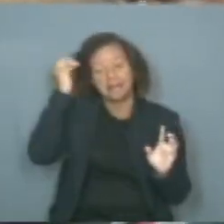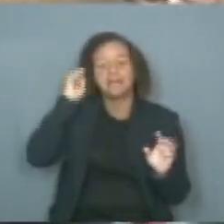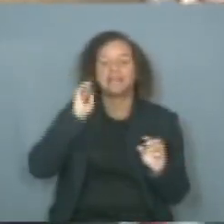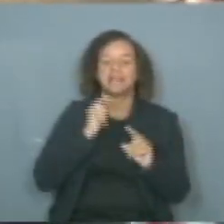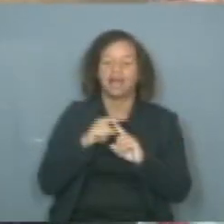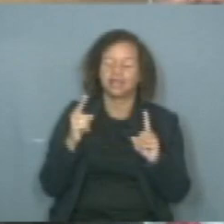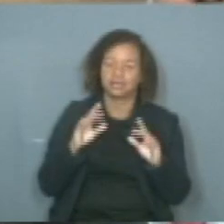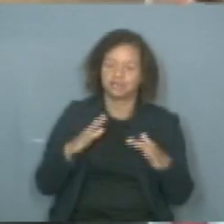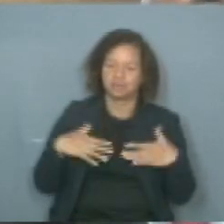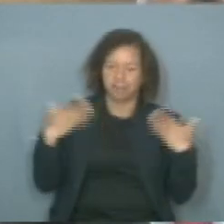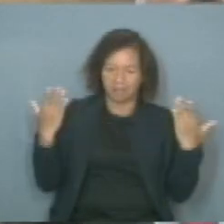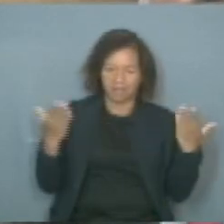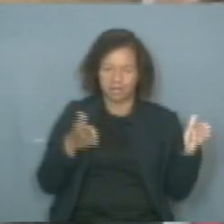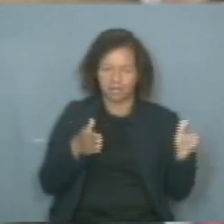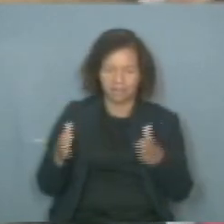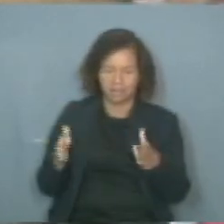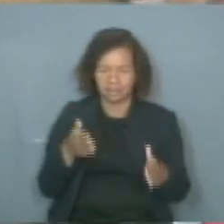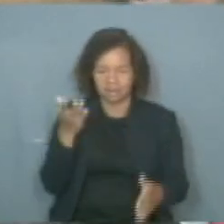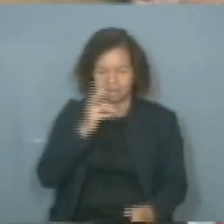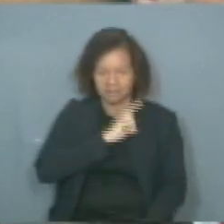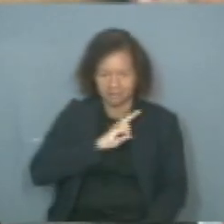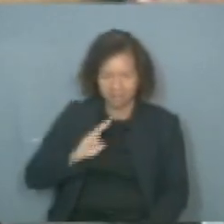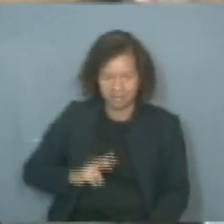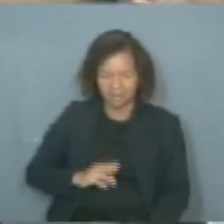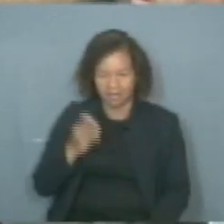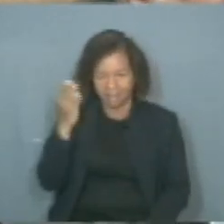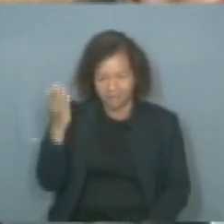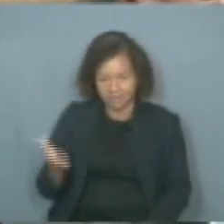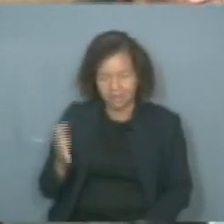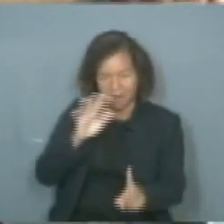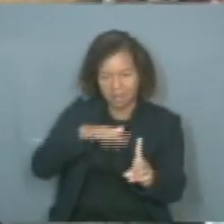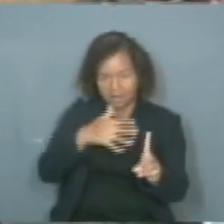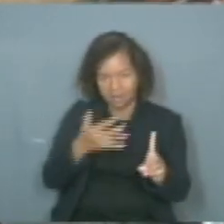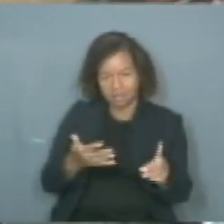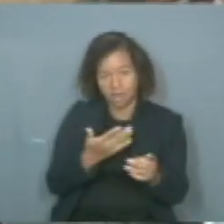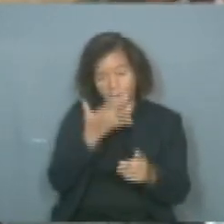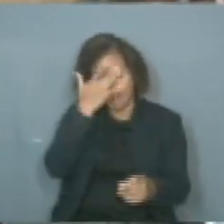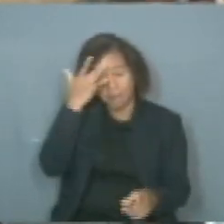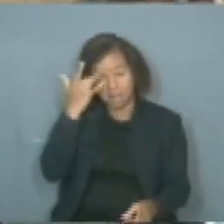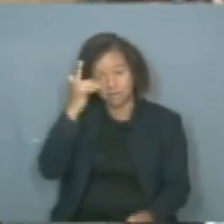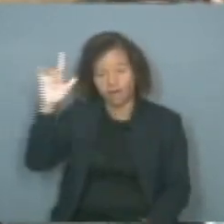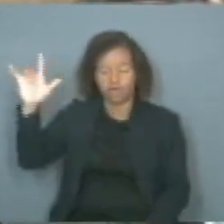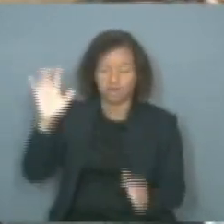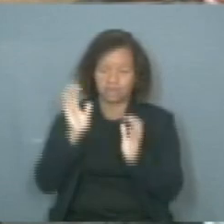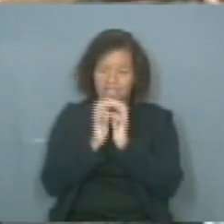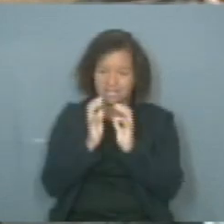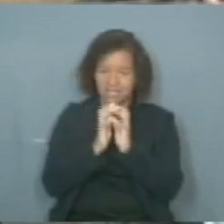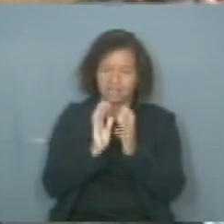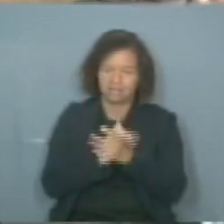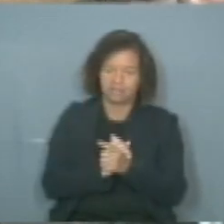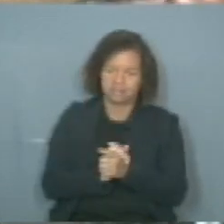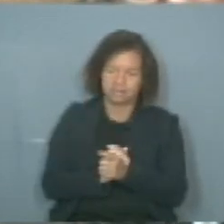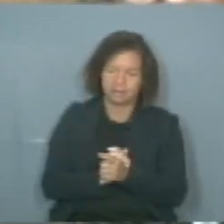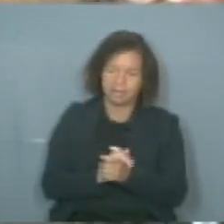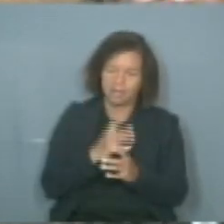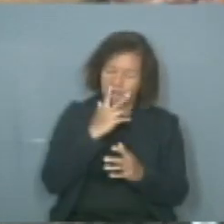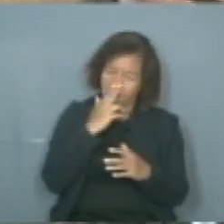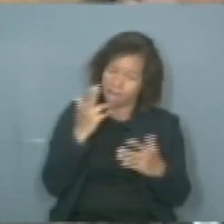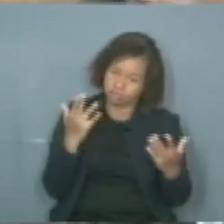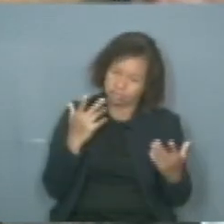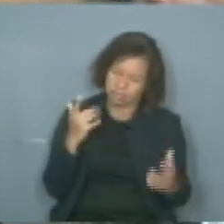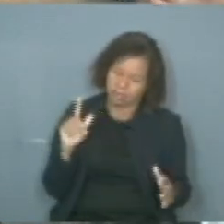não vou ter essa surpresa durante esse mandato de você homenagear alguém de fora do Recife. Né? Eu acredito